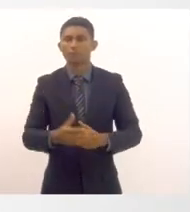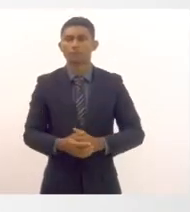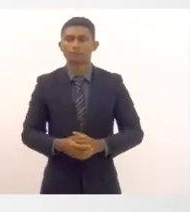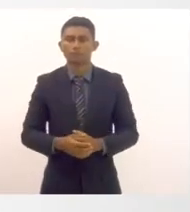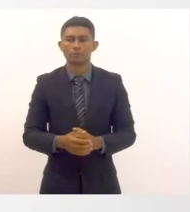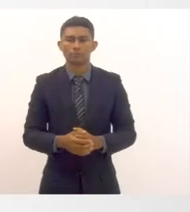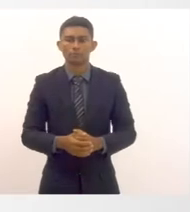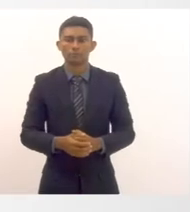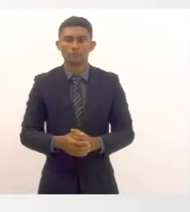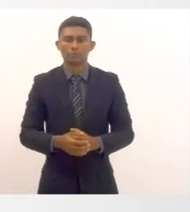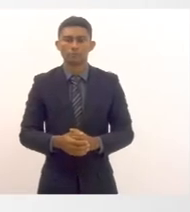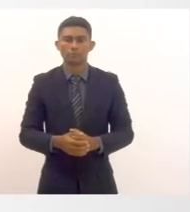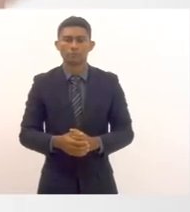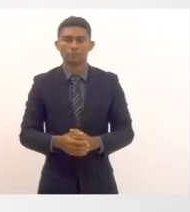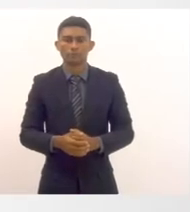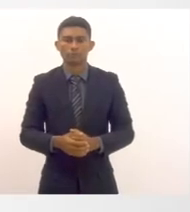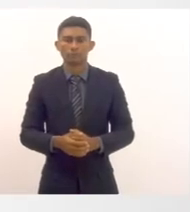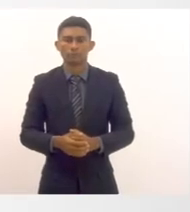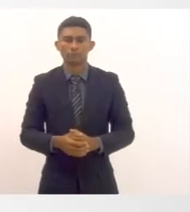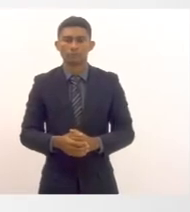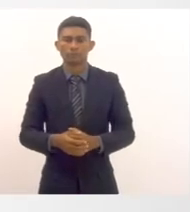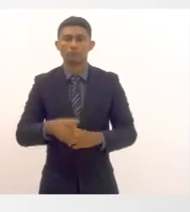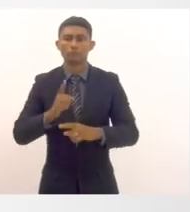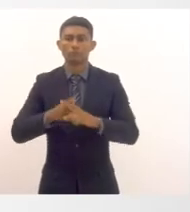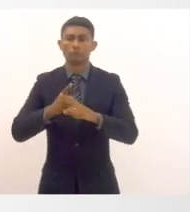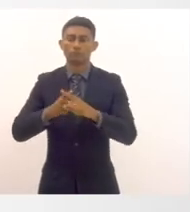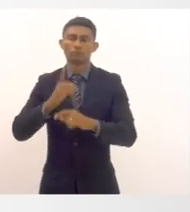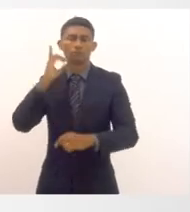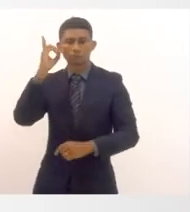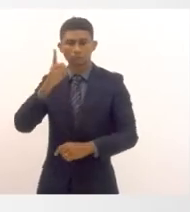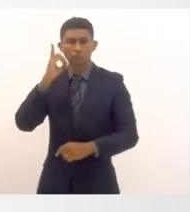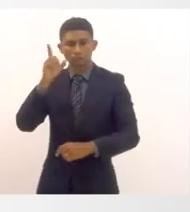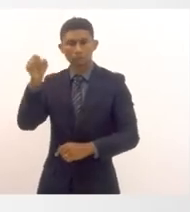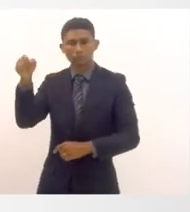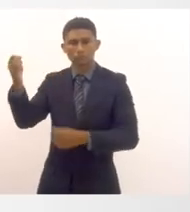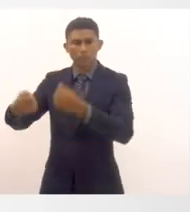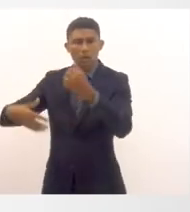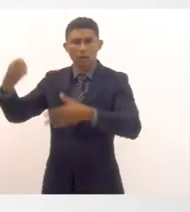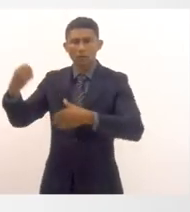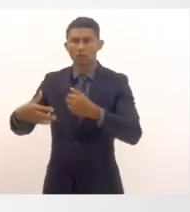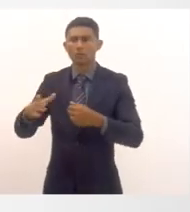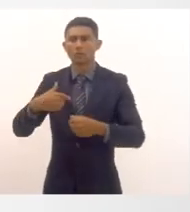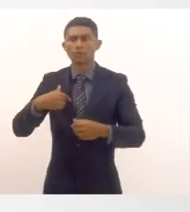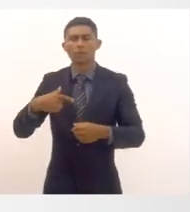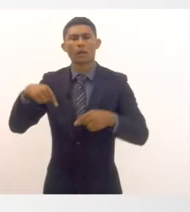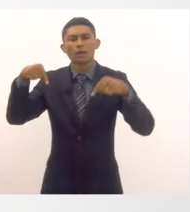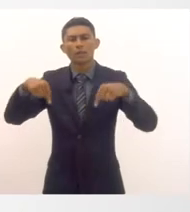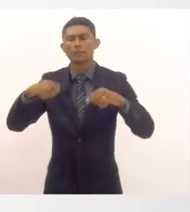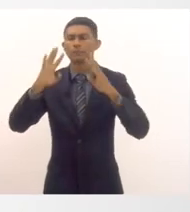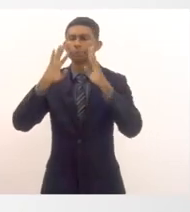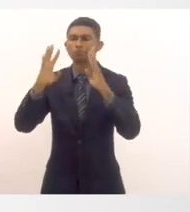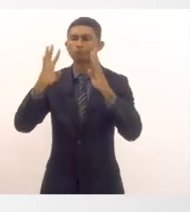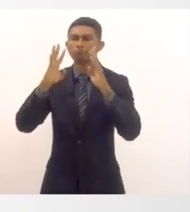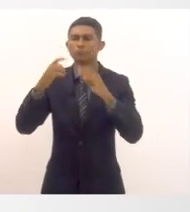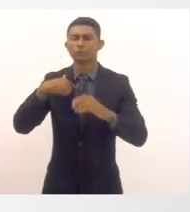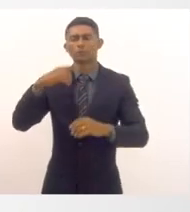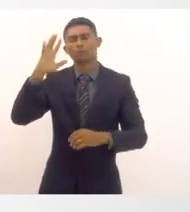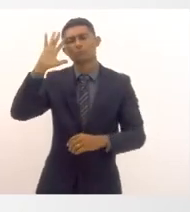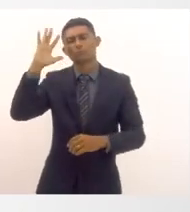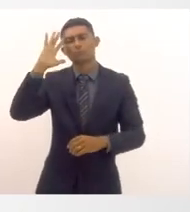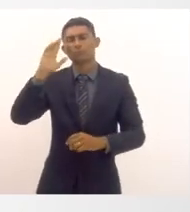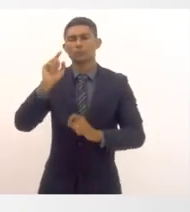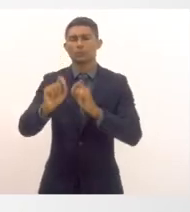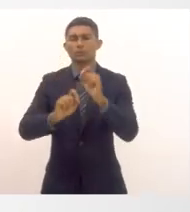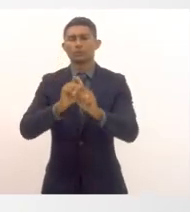repetitivo né mas a fala do deputado já aprontou muito bem isso né mas escutando as falas o que me vem à cabeça é